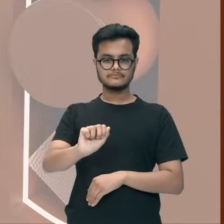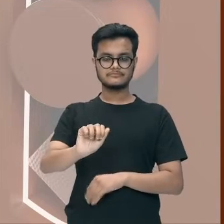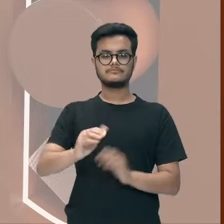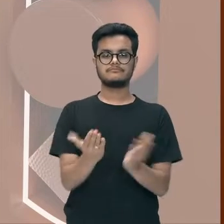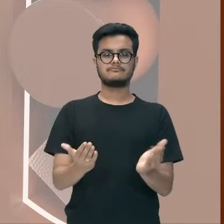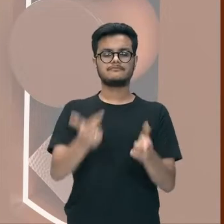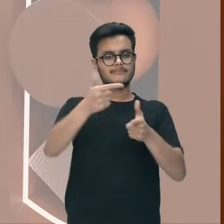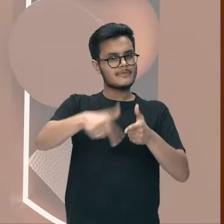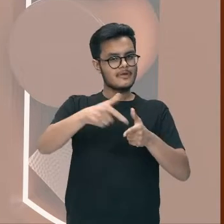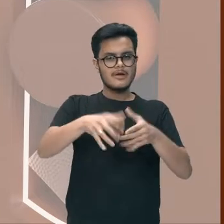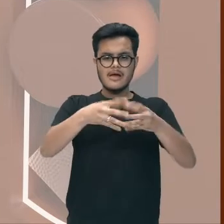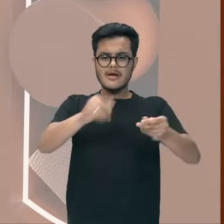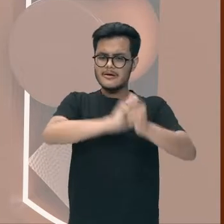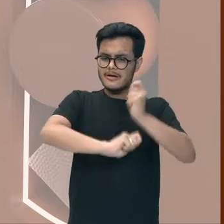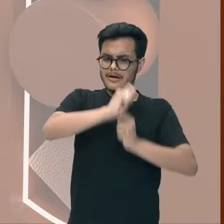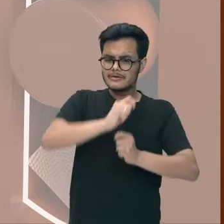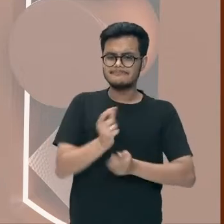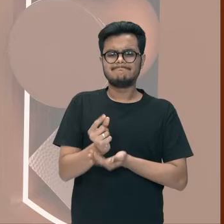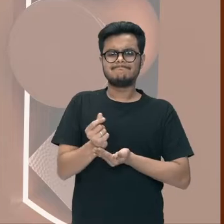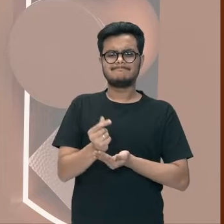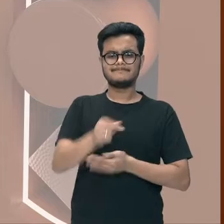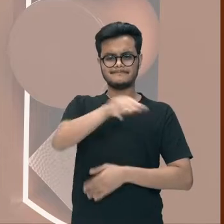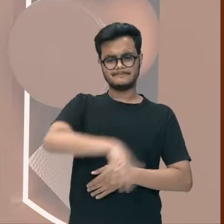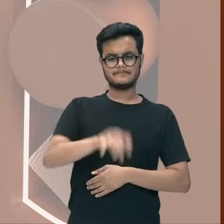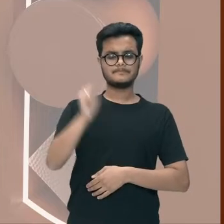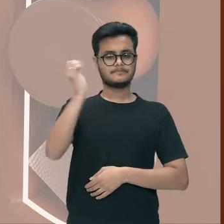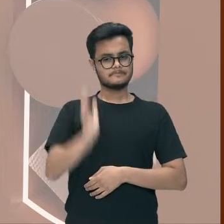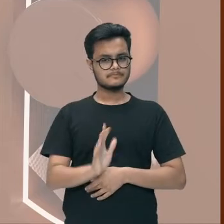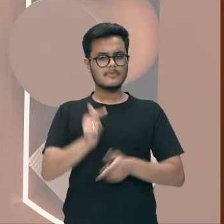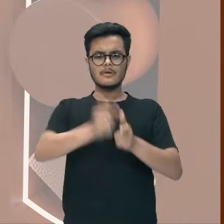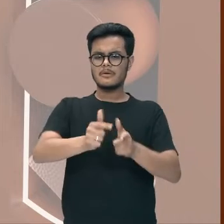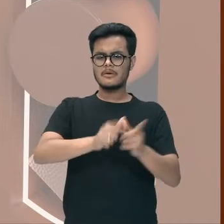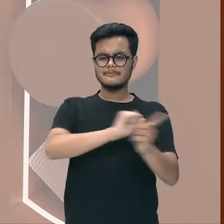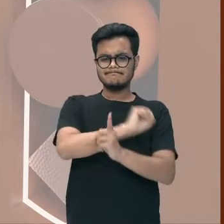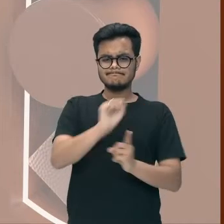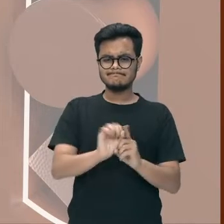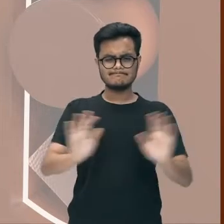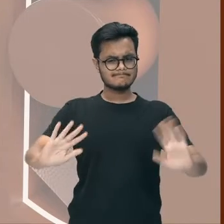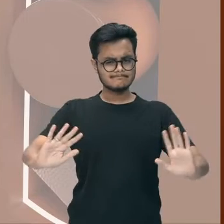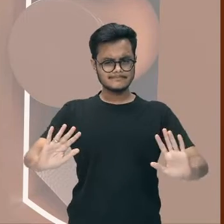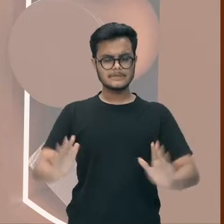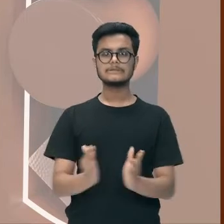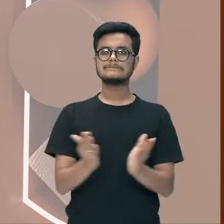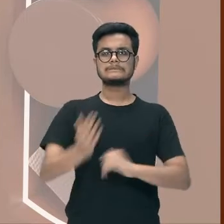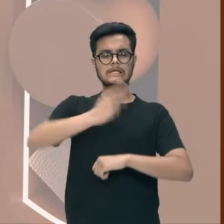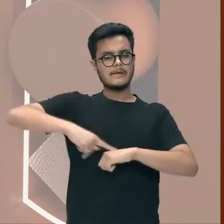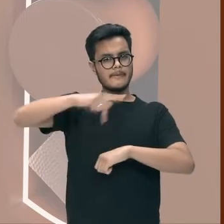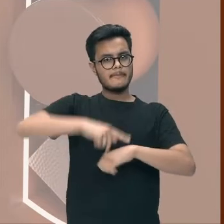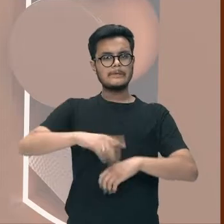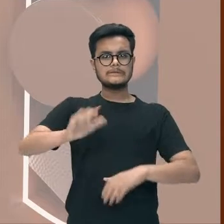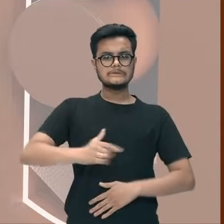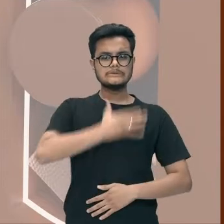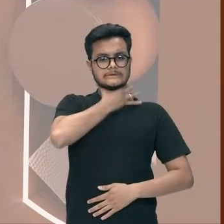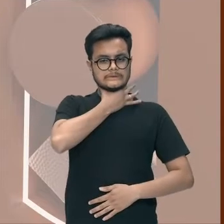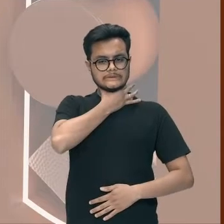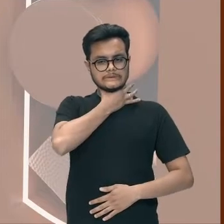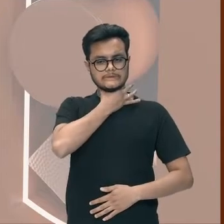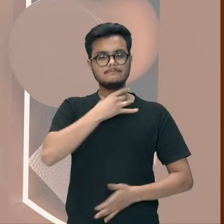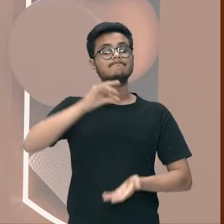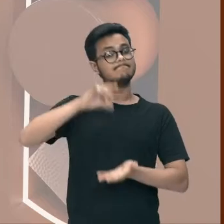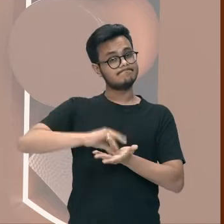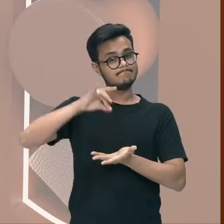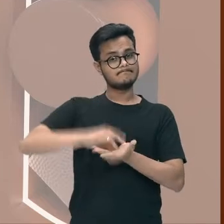resolver os problemas econômicos e financeiros, nem os problemas sociais. E aí o país entrou numa